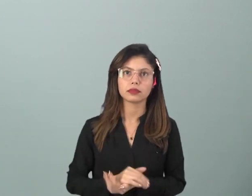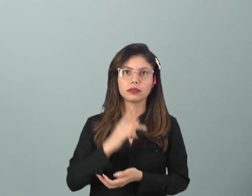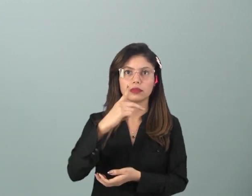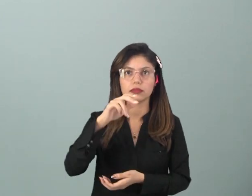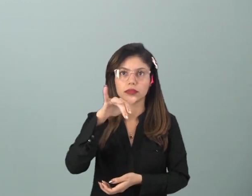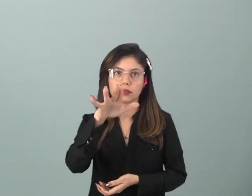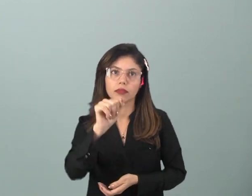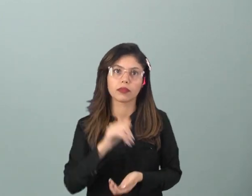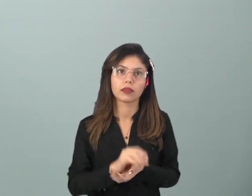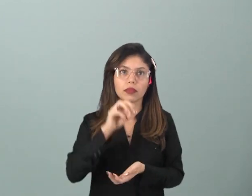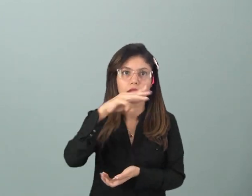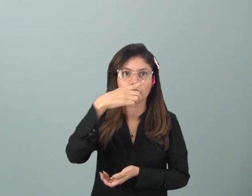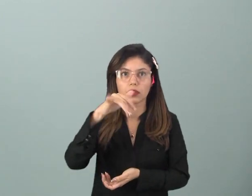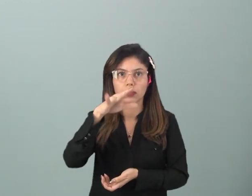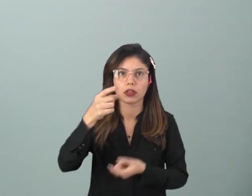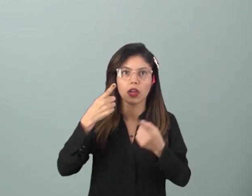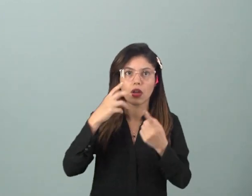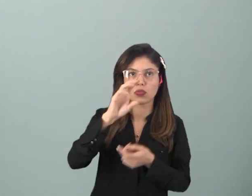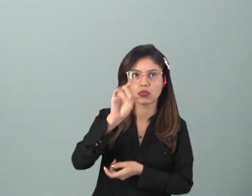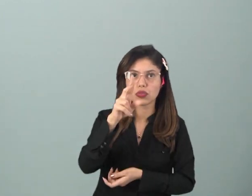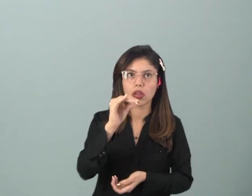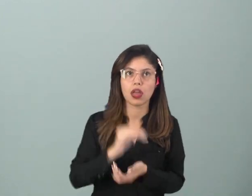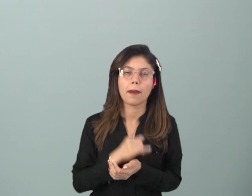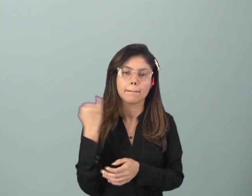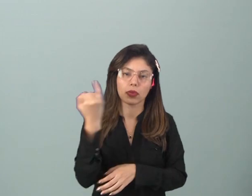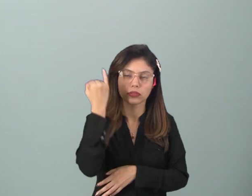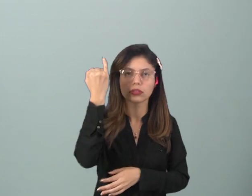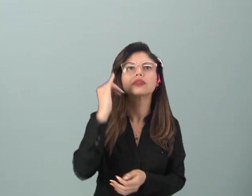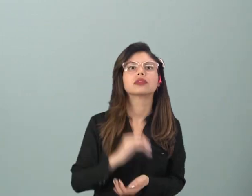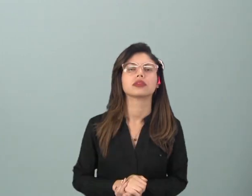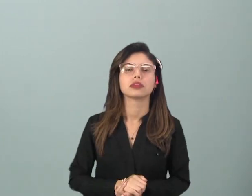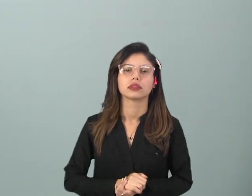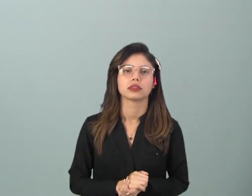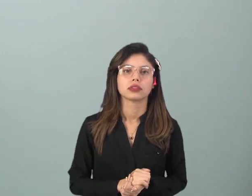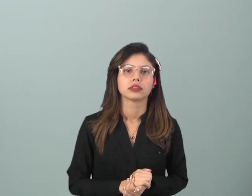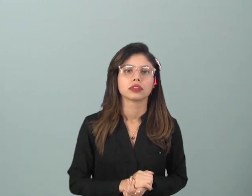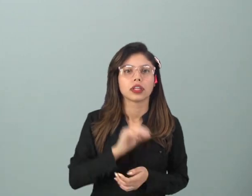polca, o maxixe, o choro, que vai ser importante